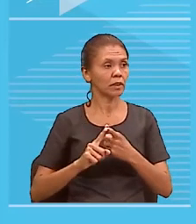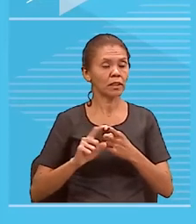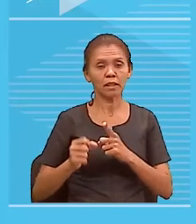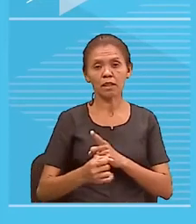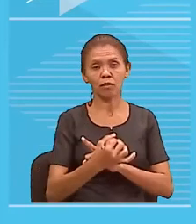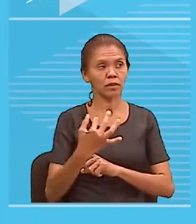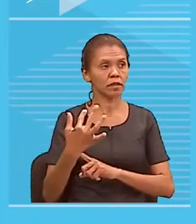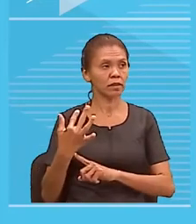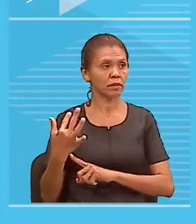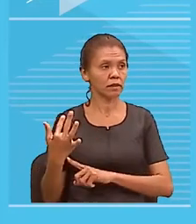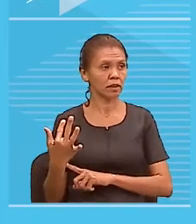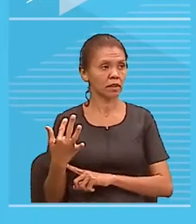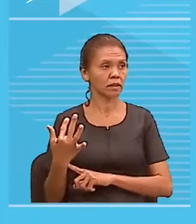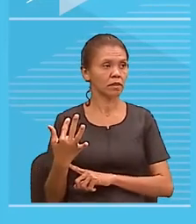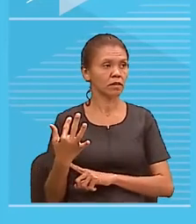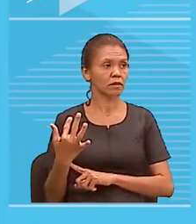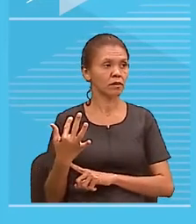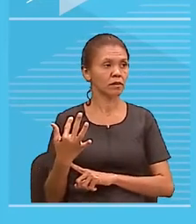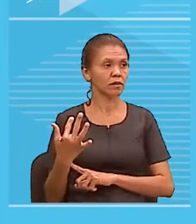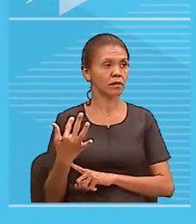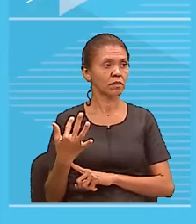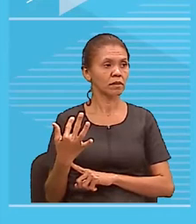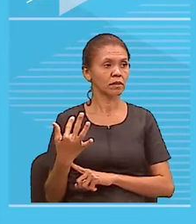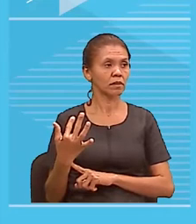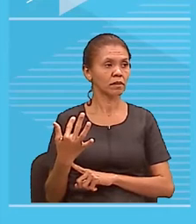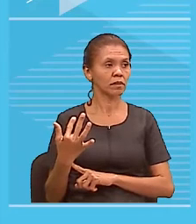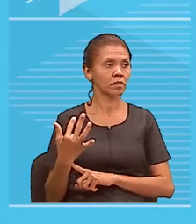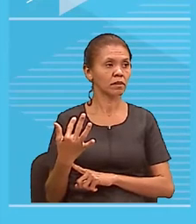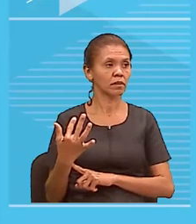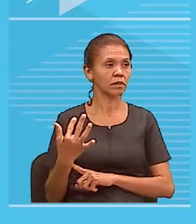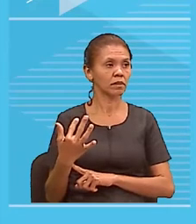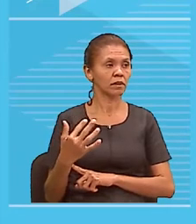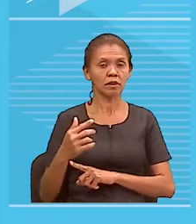se a cópia agora Ah tá bom